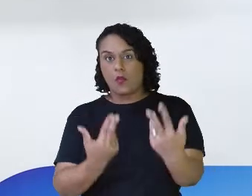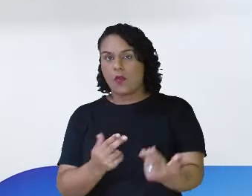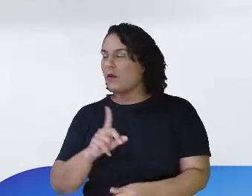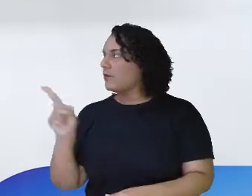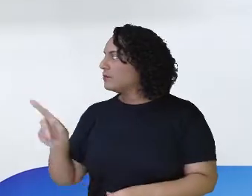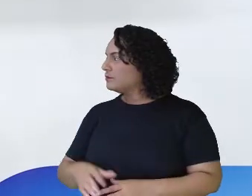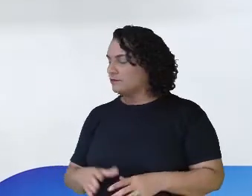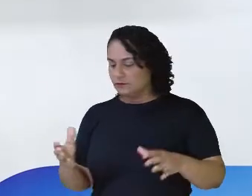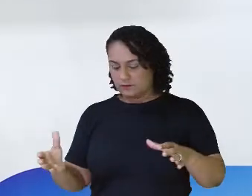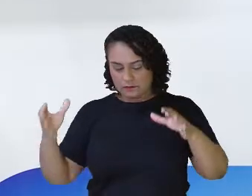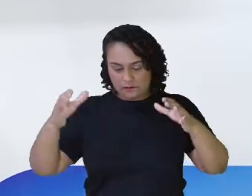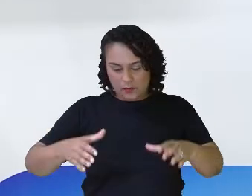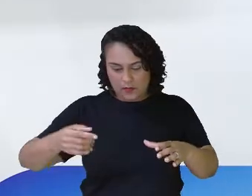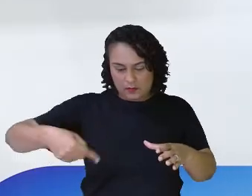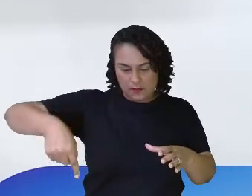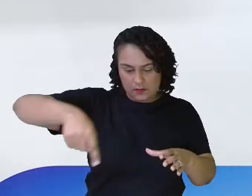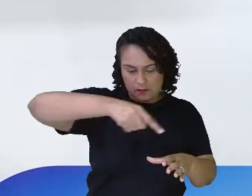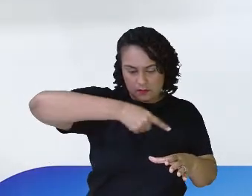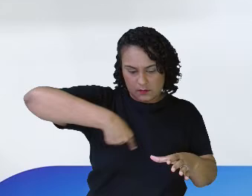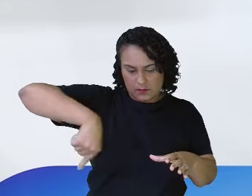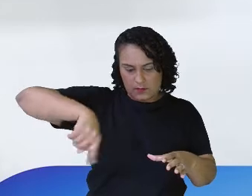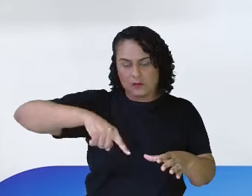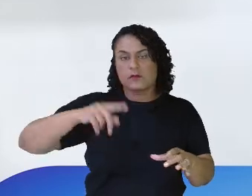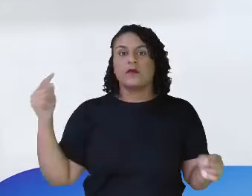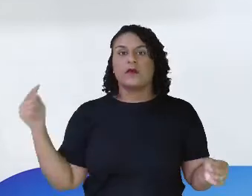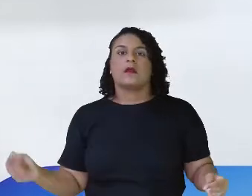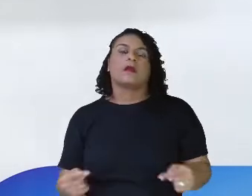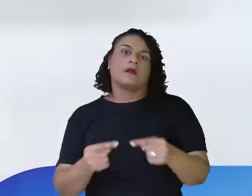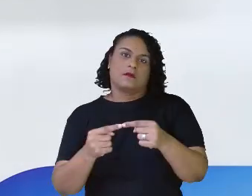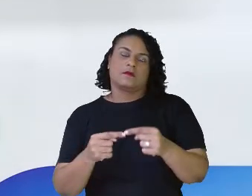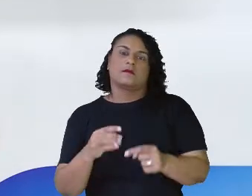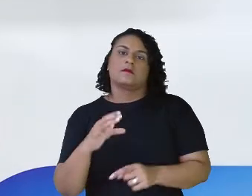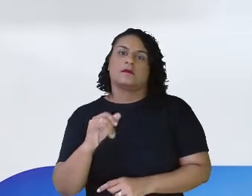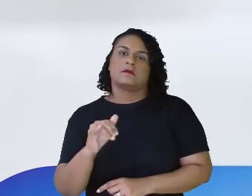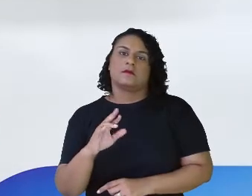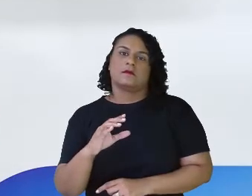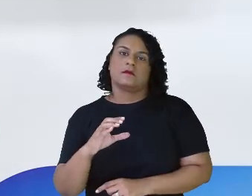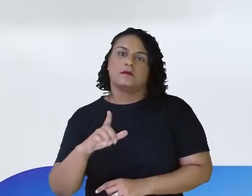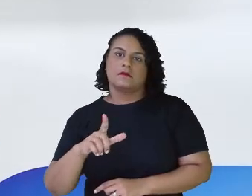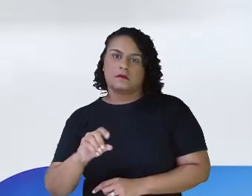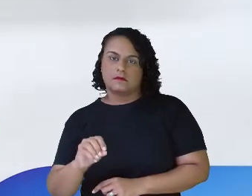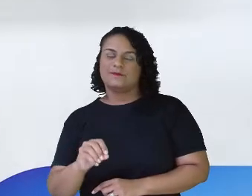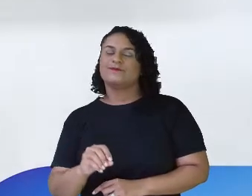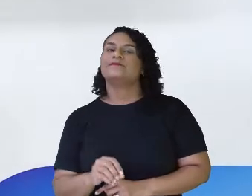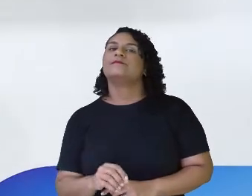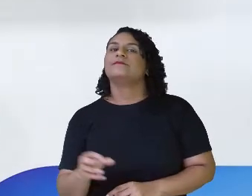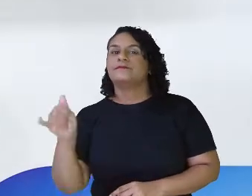faz o contorno círculo, beleza? Agora, vê esse exemplo aqui.